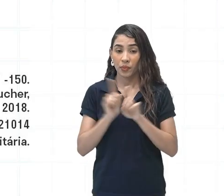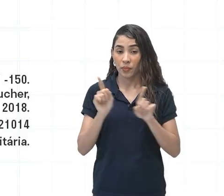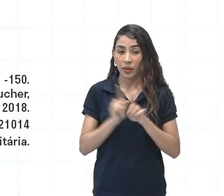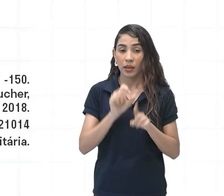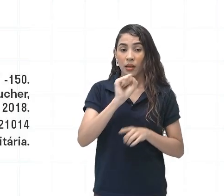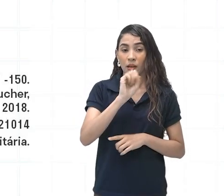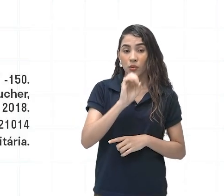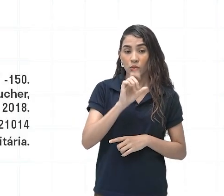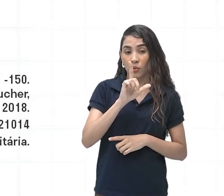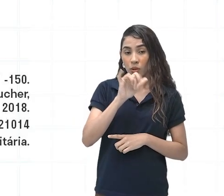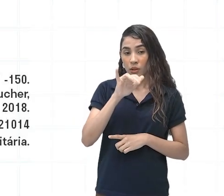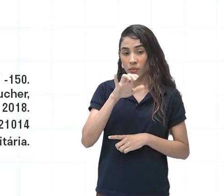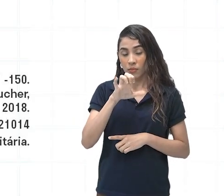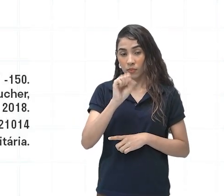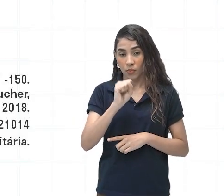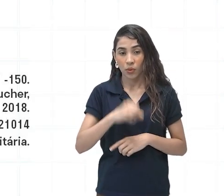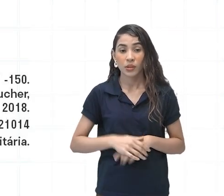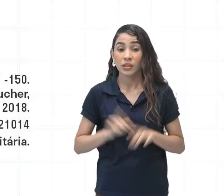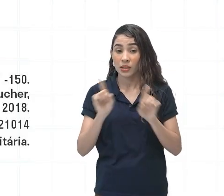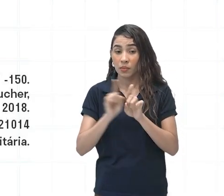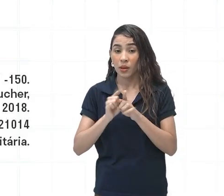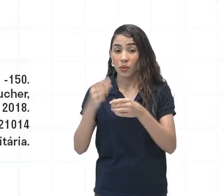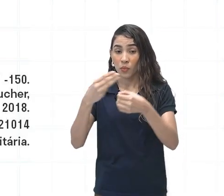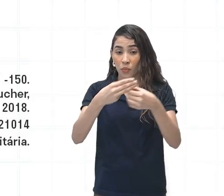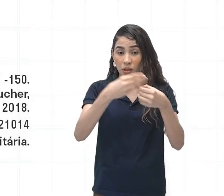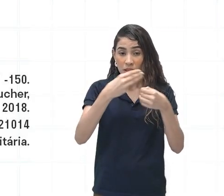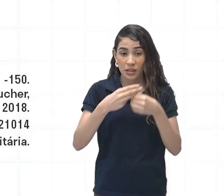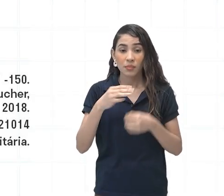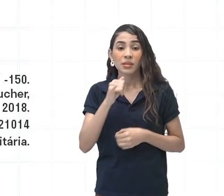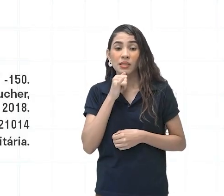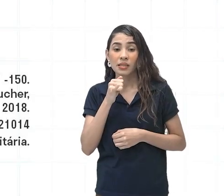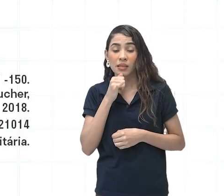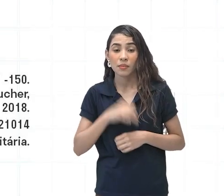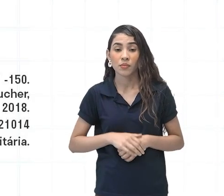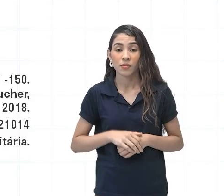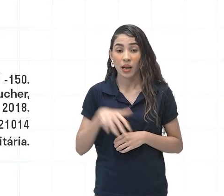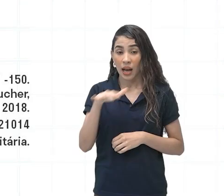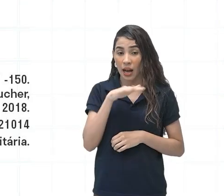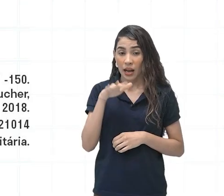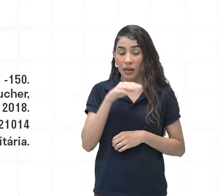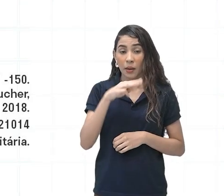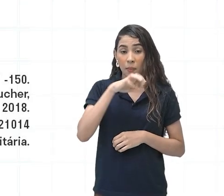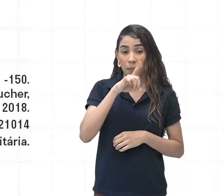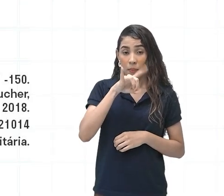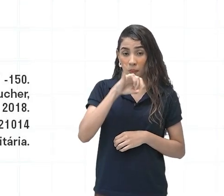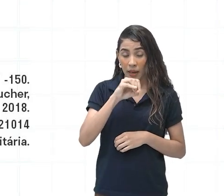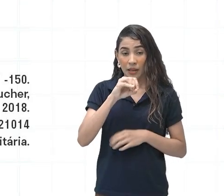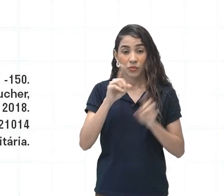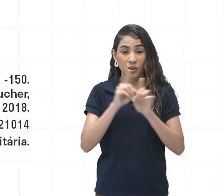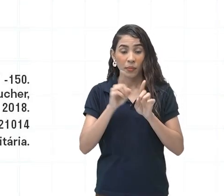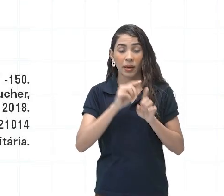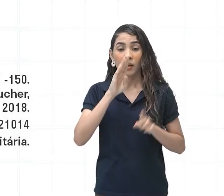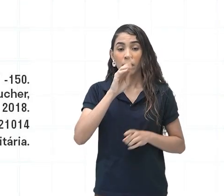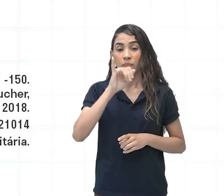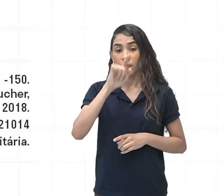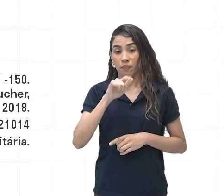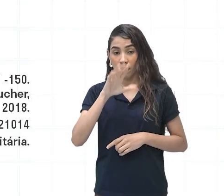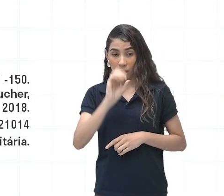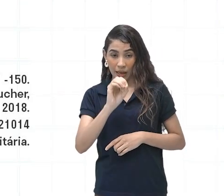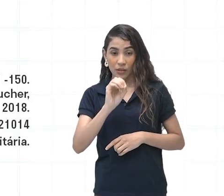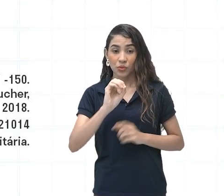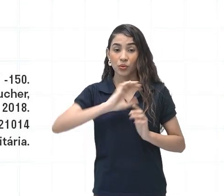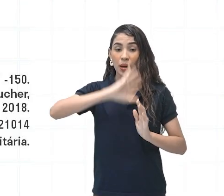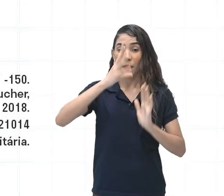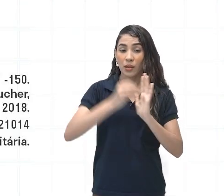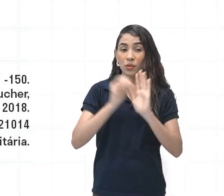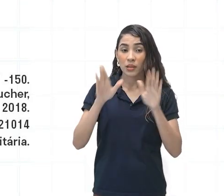dos Solimões e os municípios, por exemplo, da região do Médio e do Baixo Amazonas. Então,